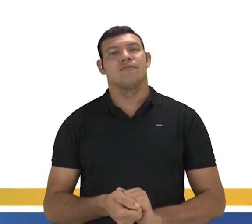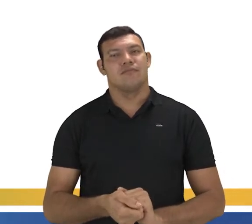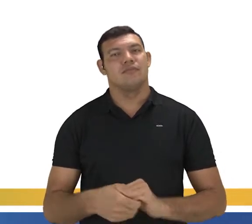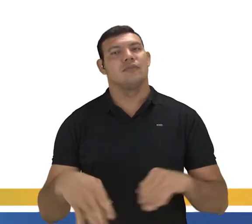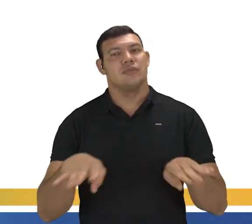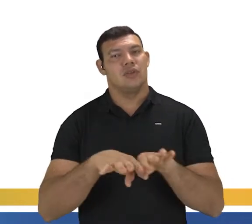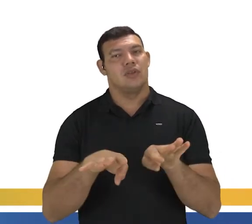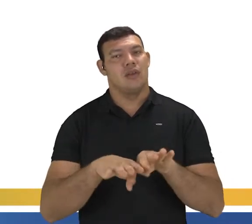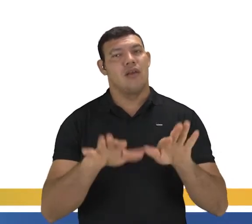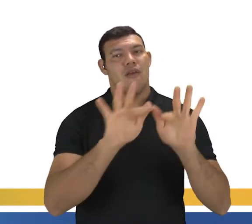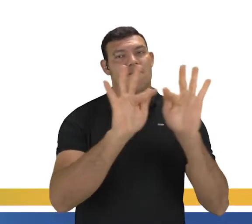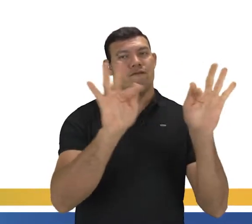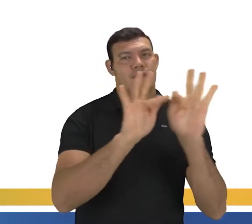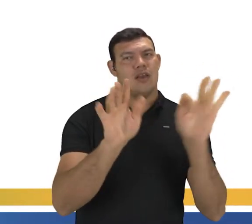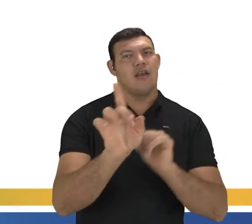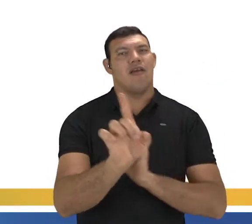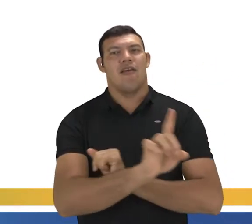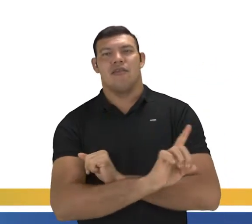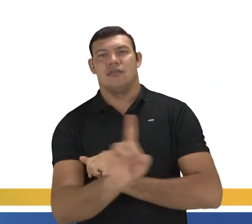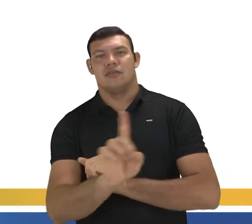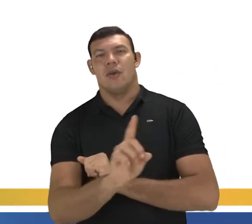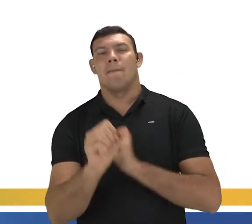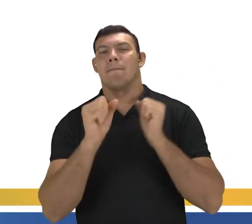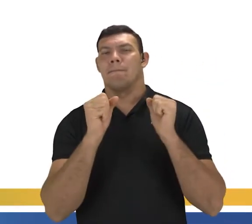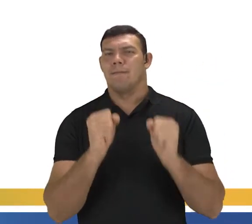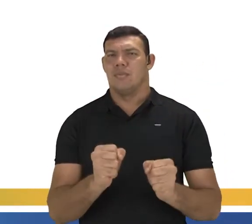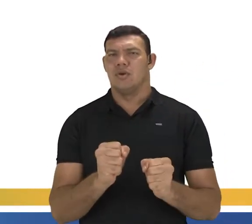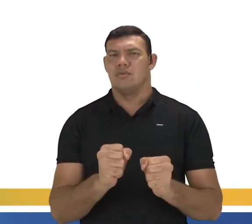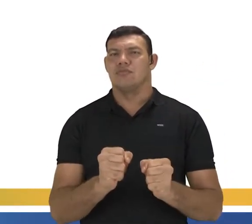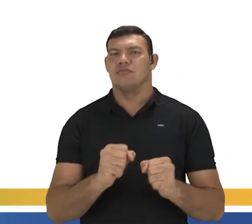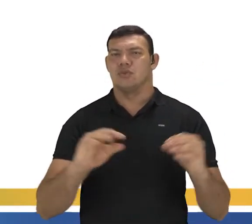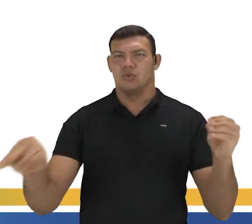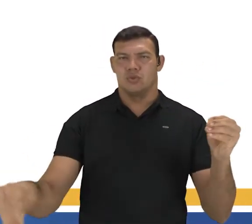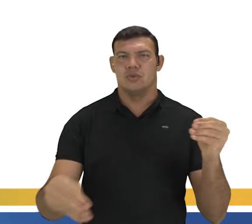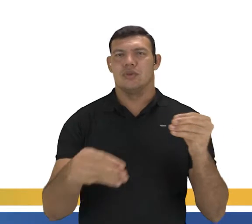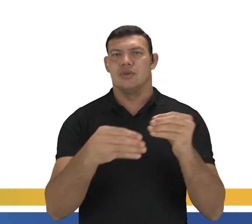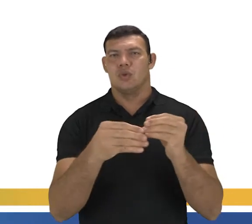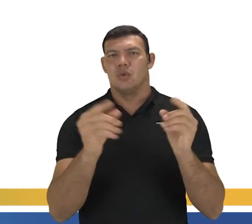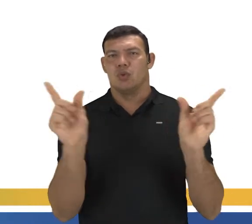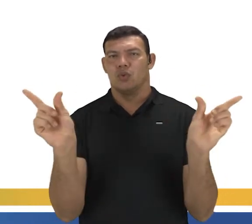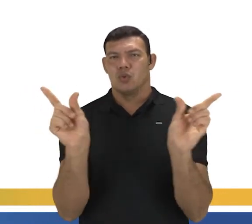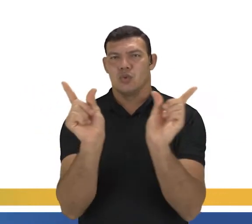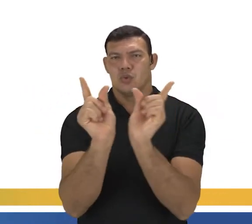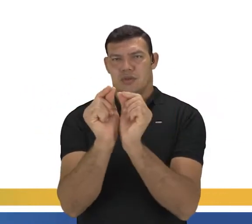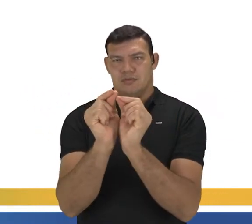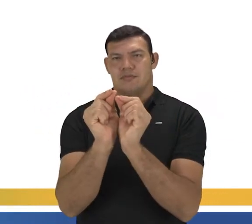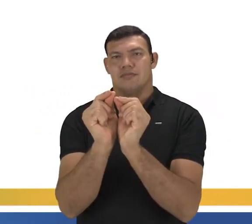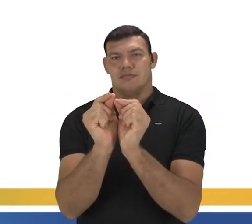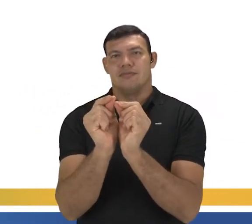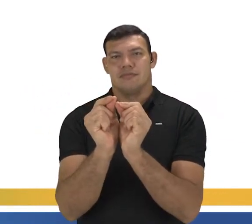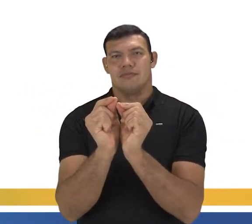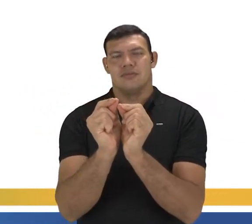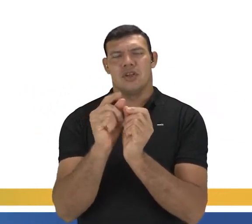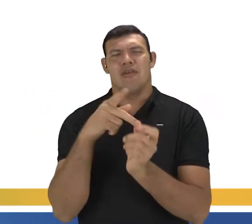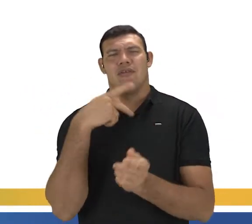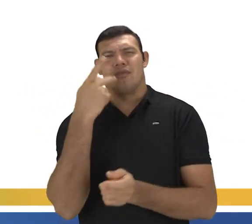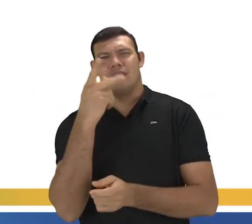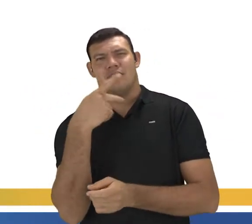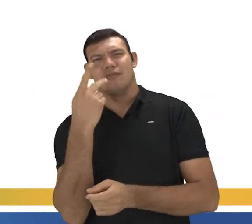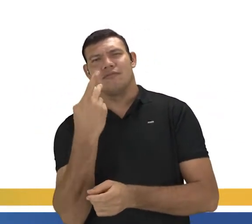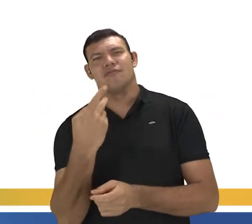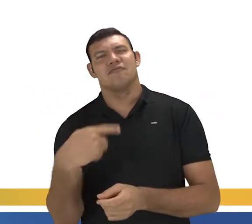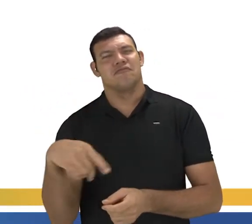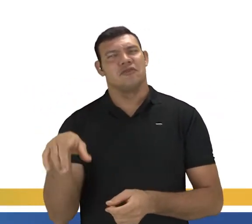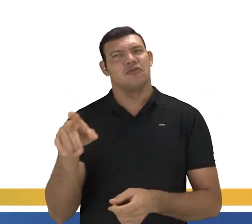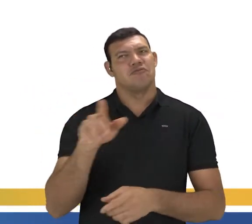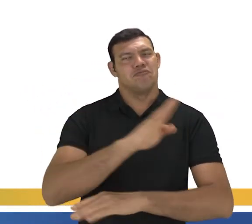frases negativas podem aparecer com o verbo auxiliar rad massonato na forma contraída se tu é muito comum na fala no dia a